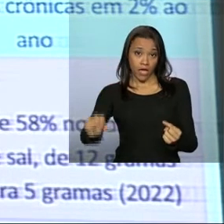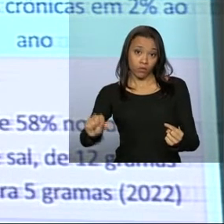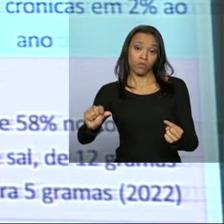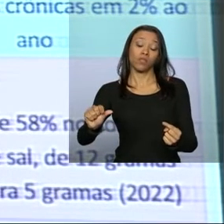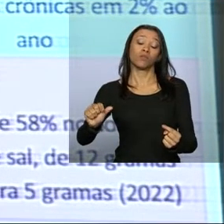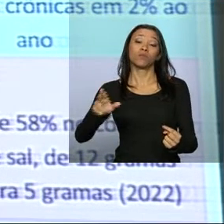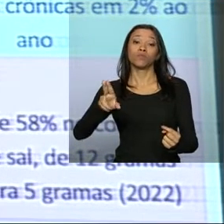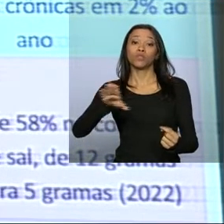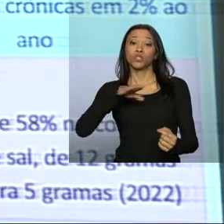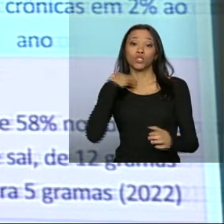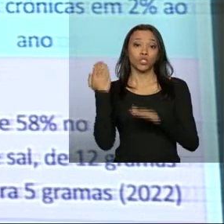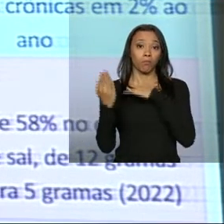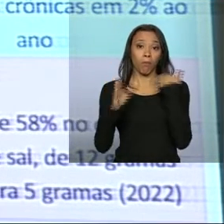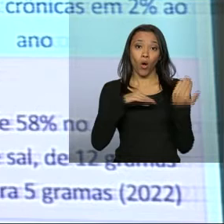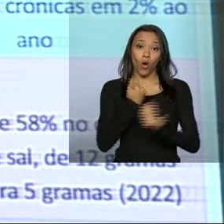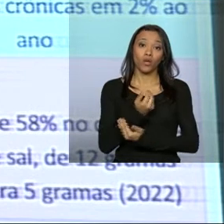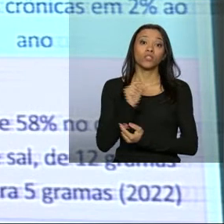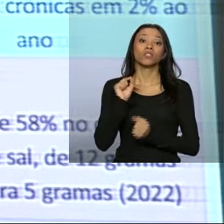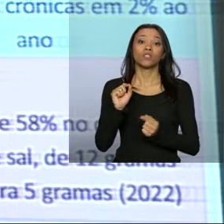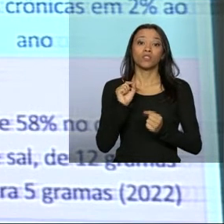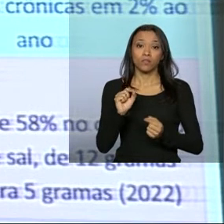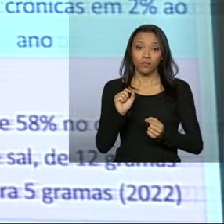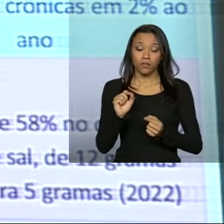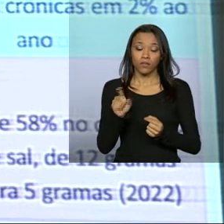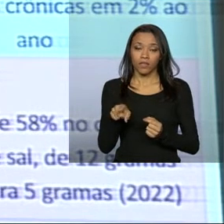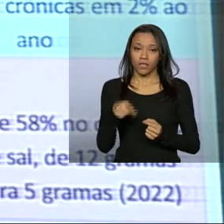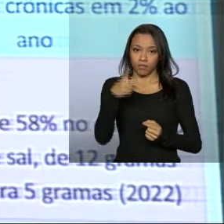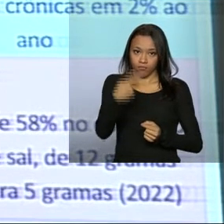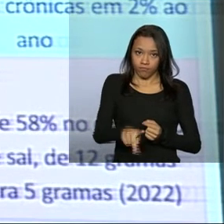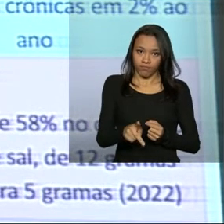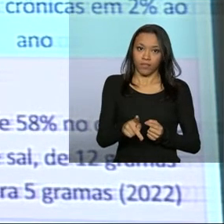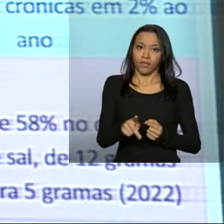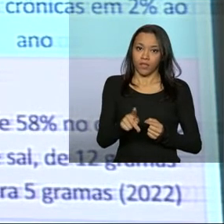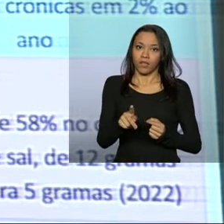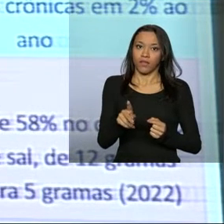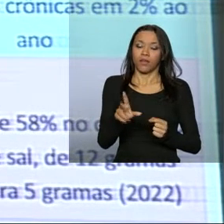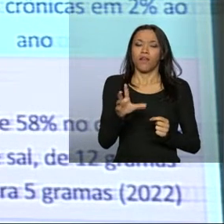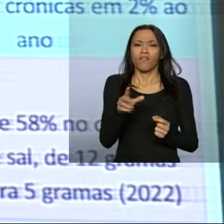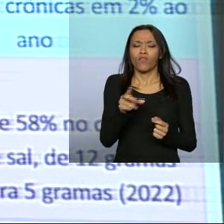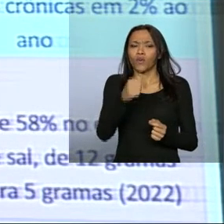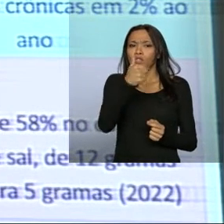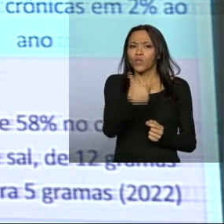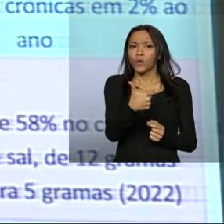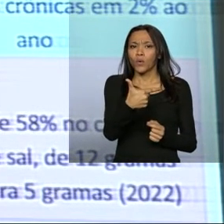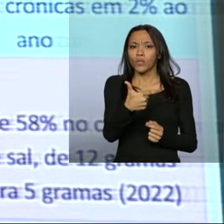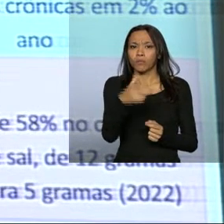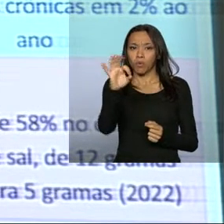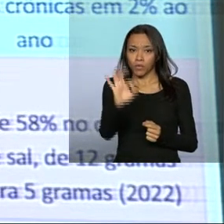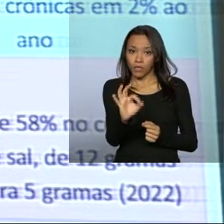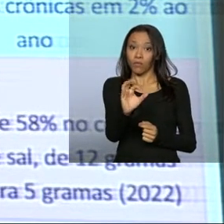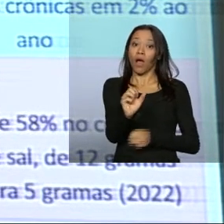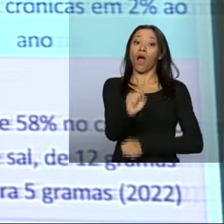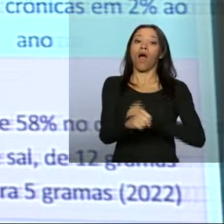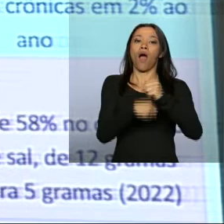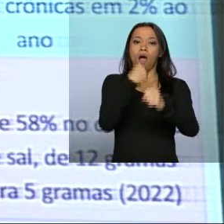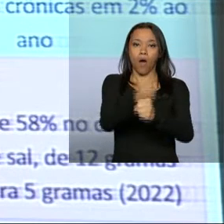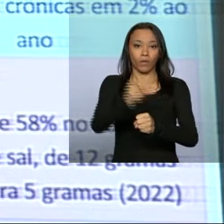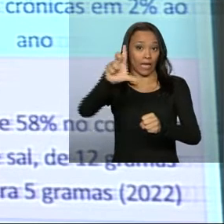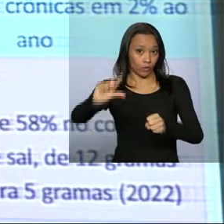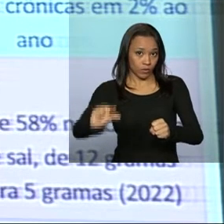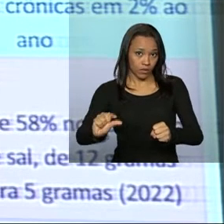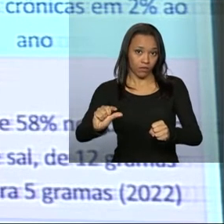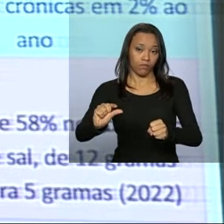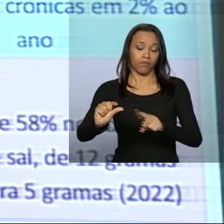mortalidade prematura de doenças crônicas, no nosso plano, foi uma redução de 2% ao ano, e a redução que